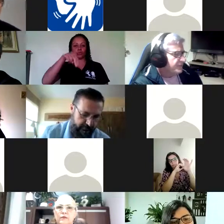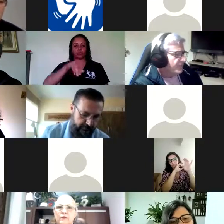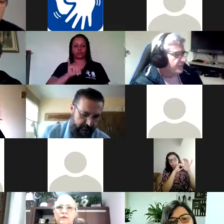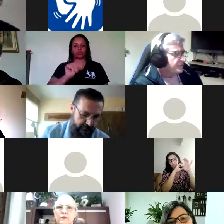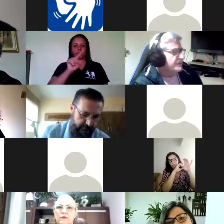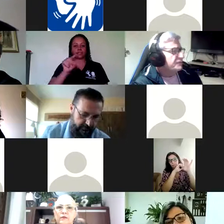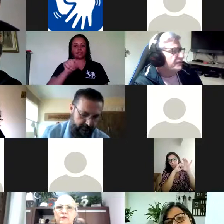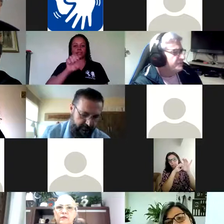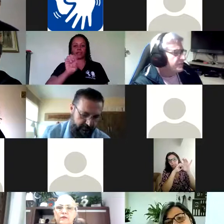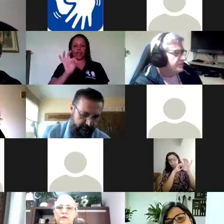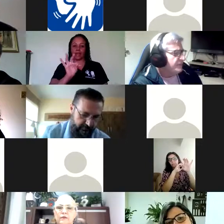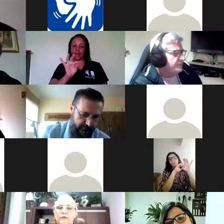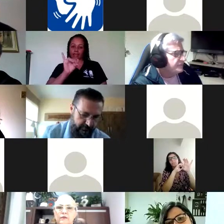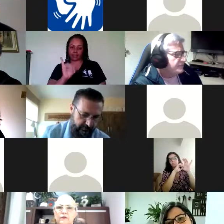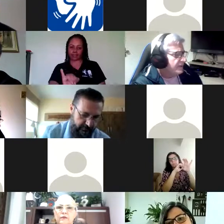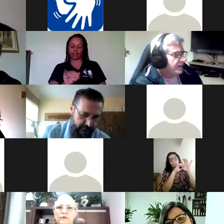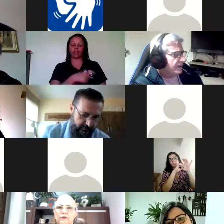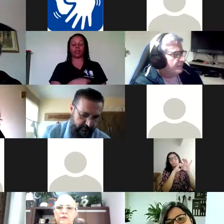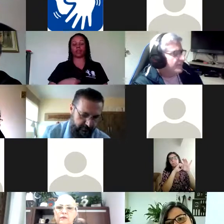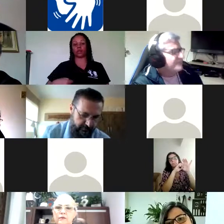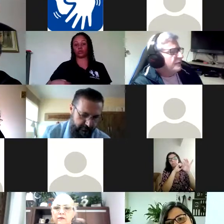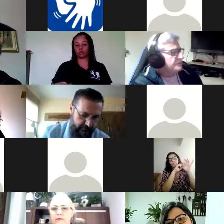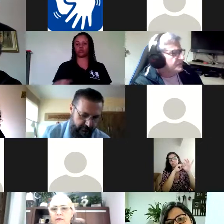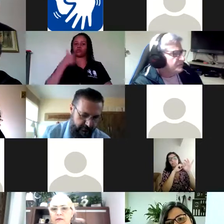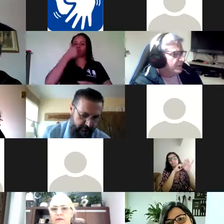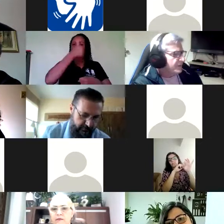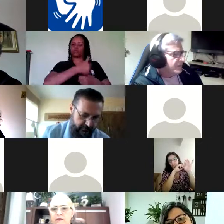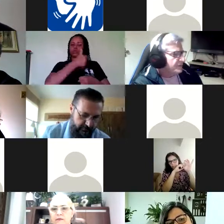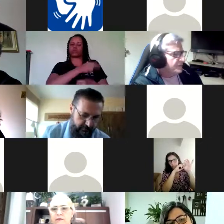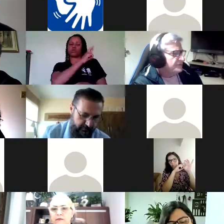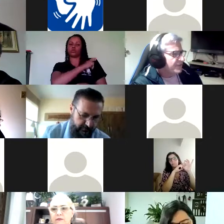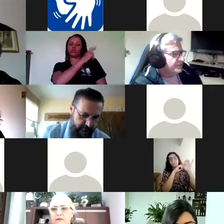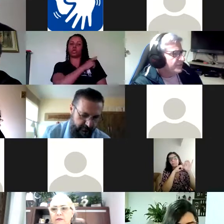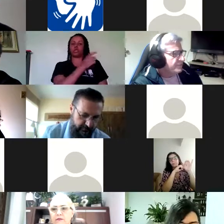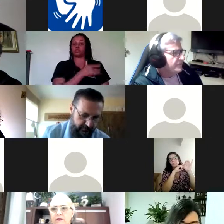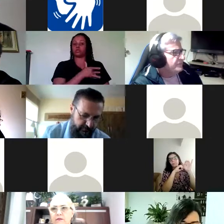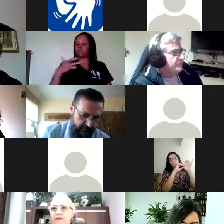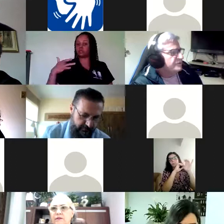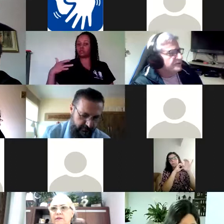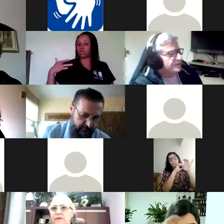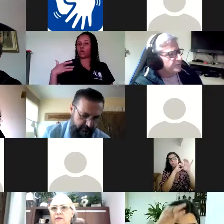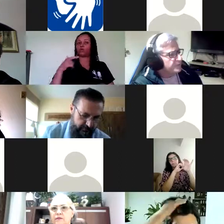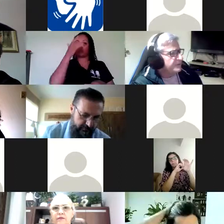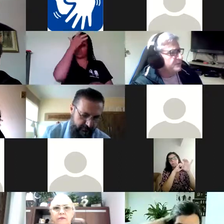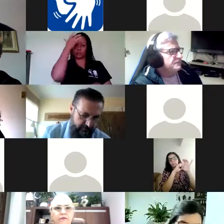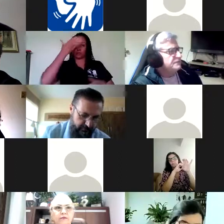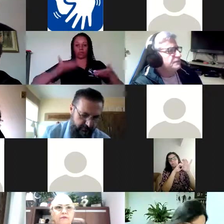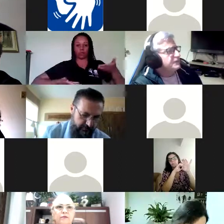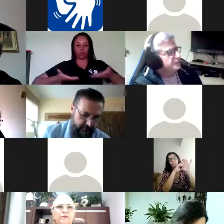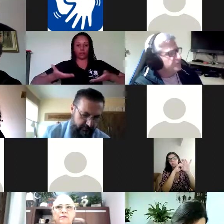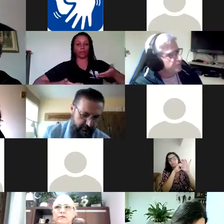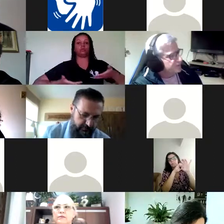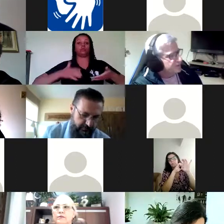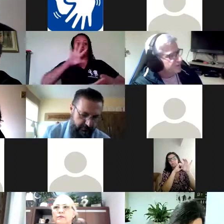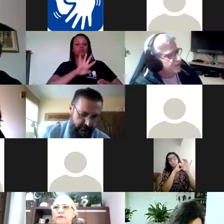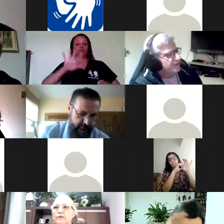de São Paulo. Eu sou o diretor responsável pela saúde dos trabalhadores no Estado de São Paulo, envolvendo o setor químico, o setor